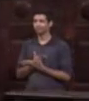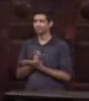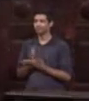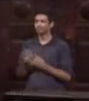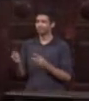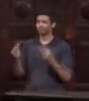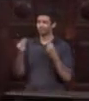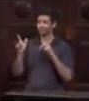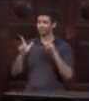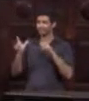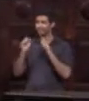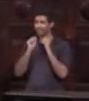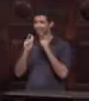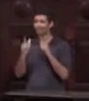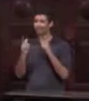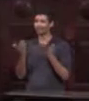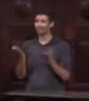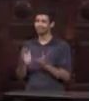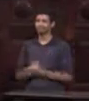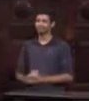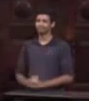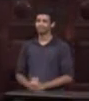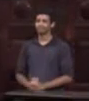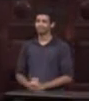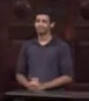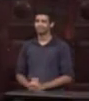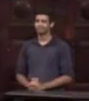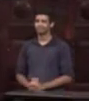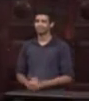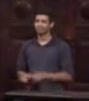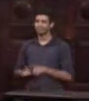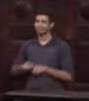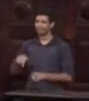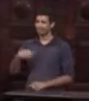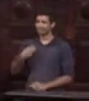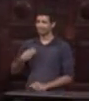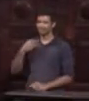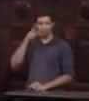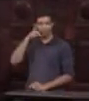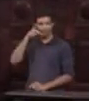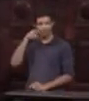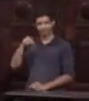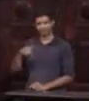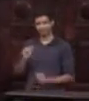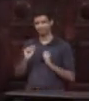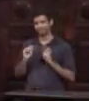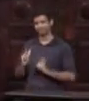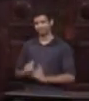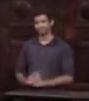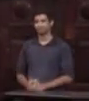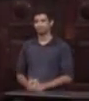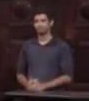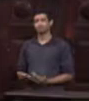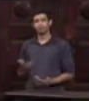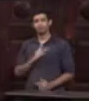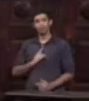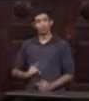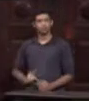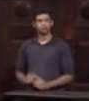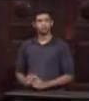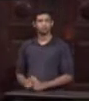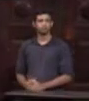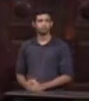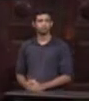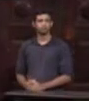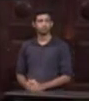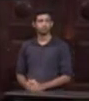TV Alerge que nos assiste e parlamentares presentes nesse parlamento. Senhor presidente,